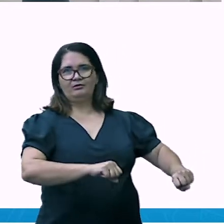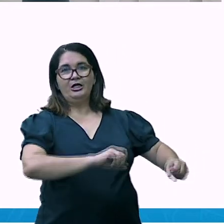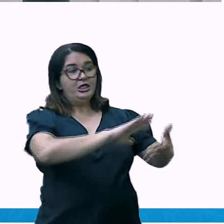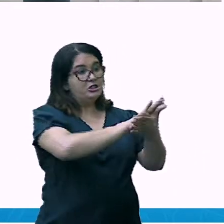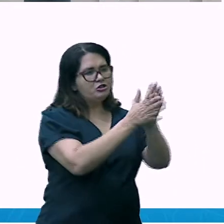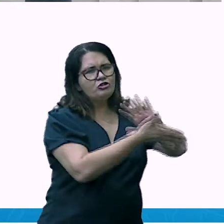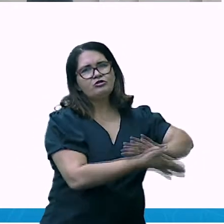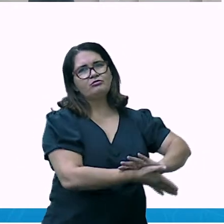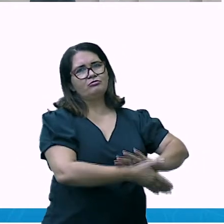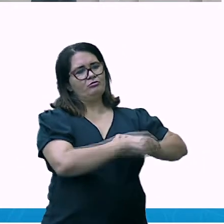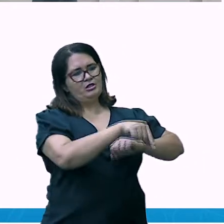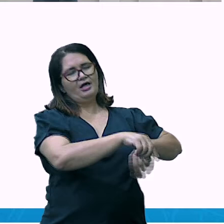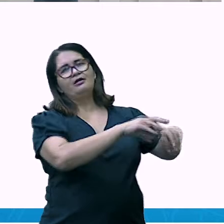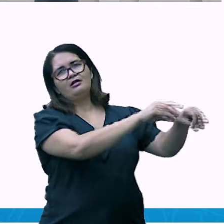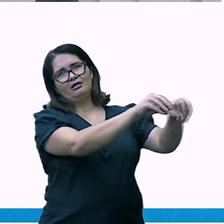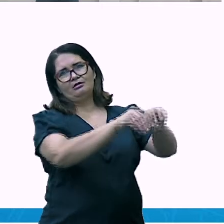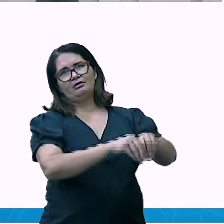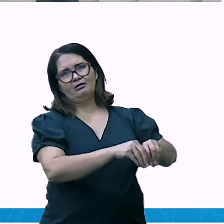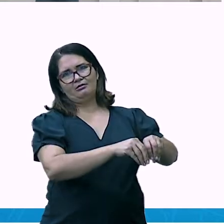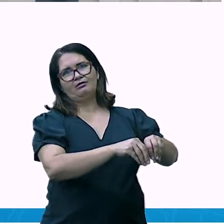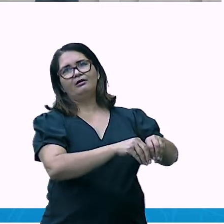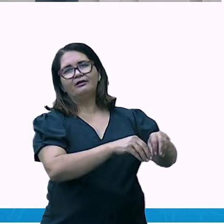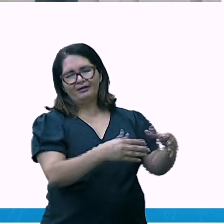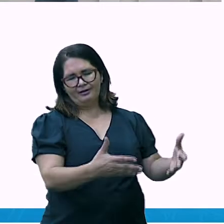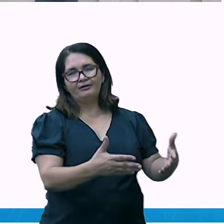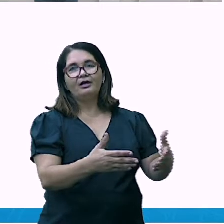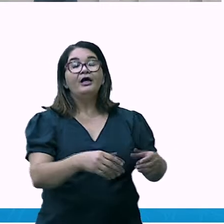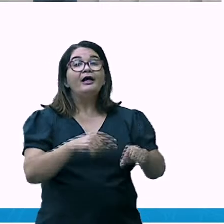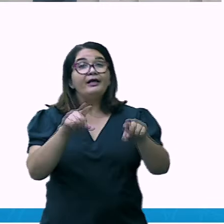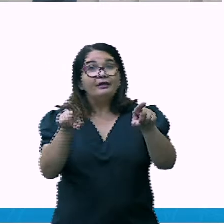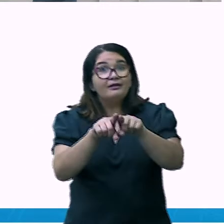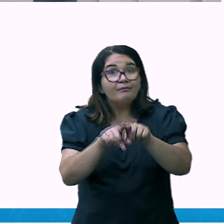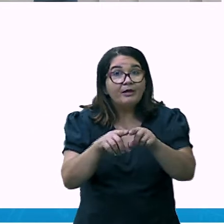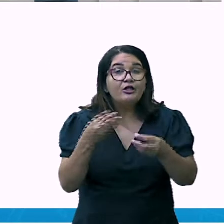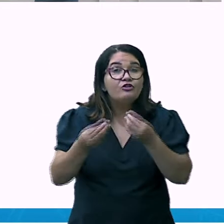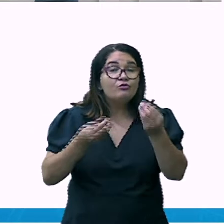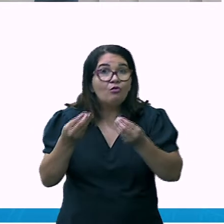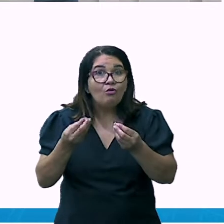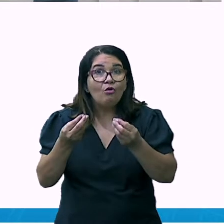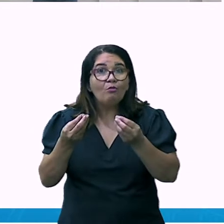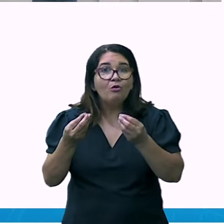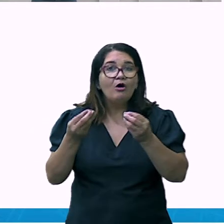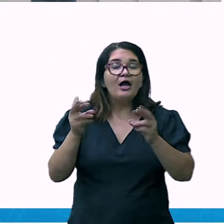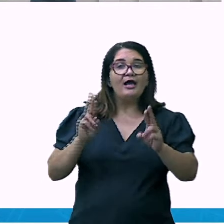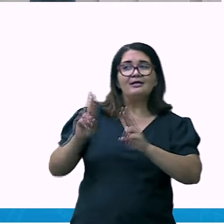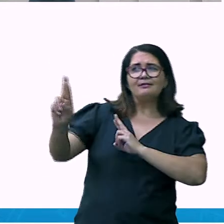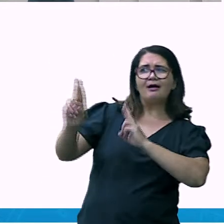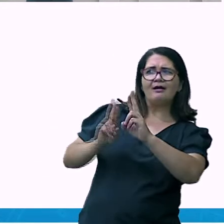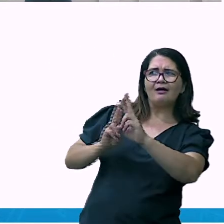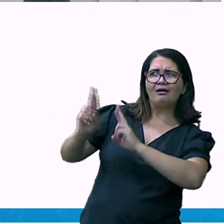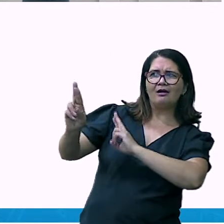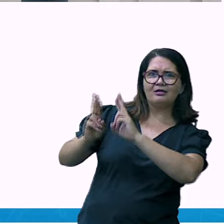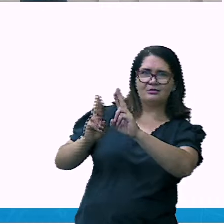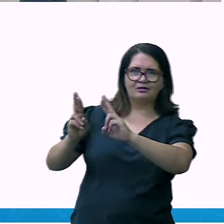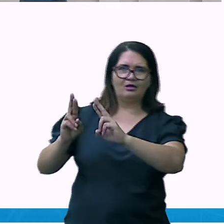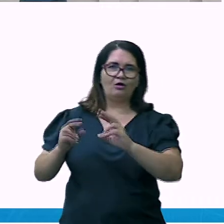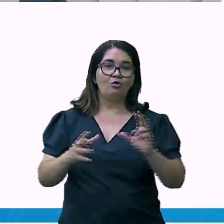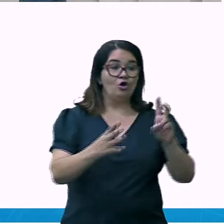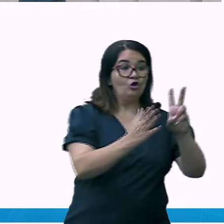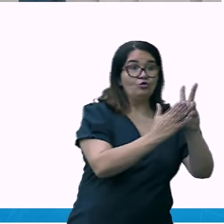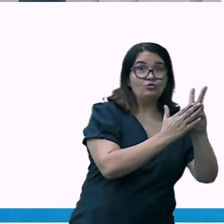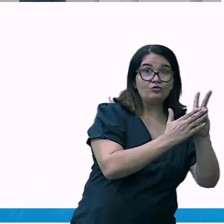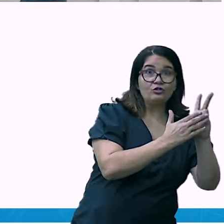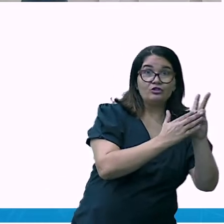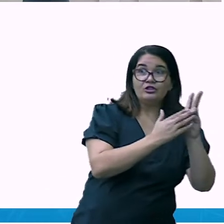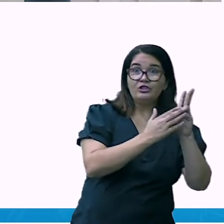Dali vinha a comida, a bebida, a cultura, os rituais, tudo. Então fica fácil. Qual era a visão